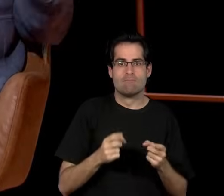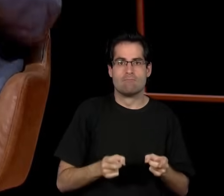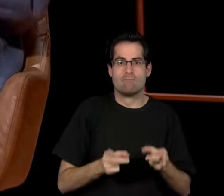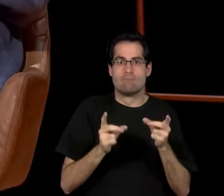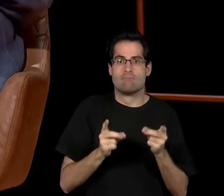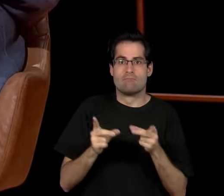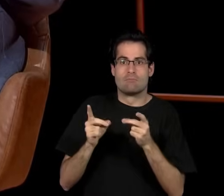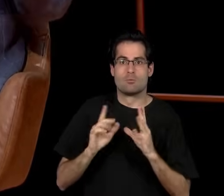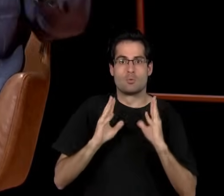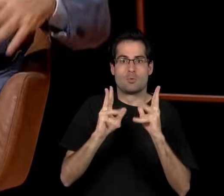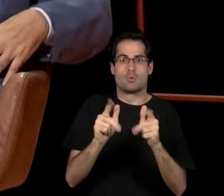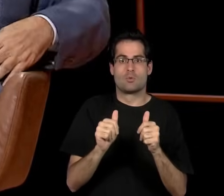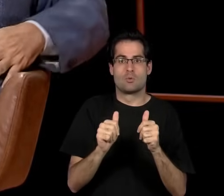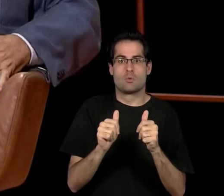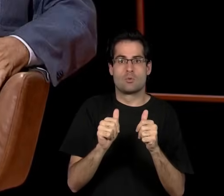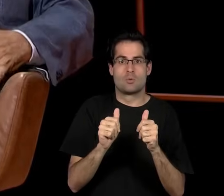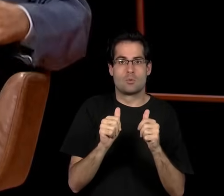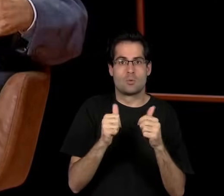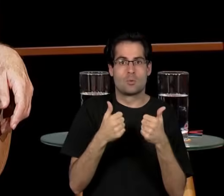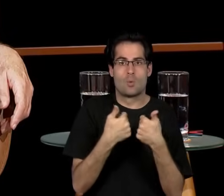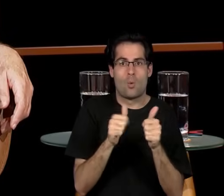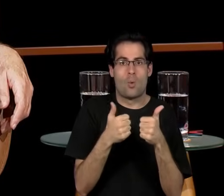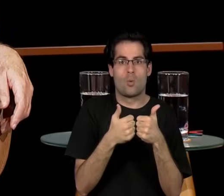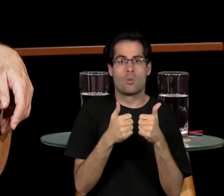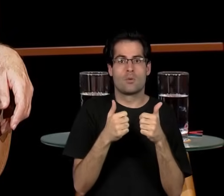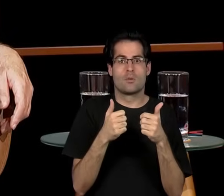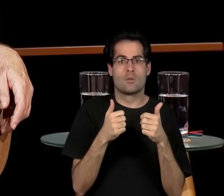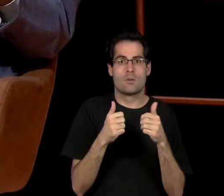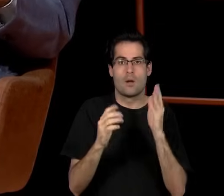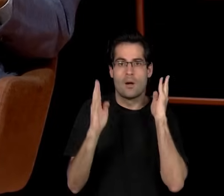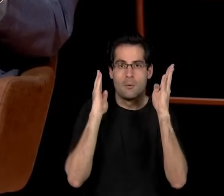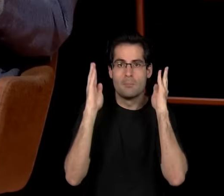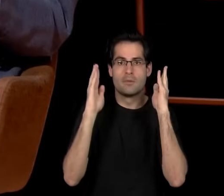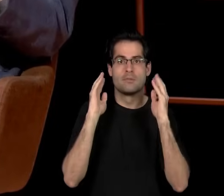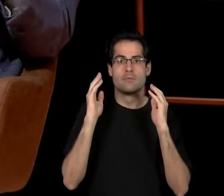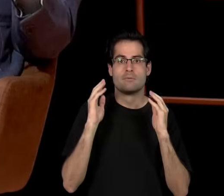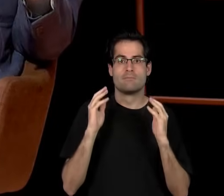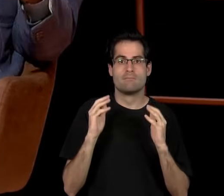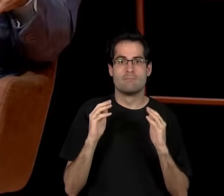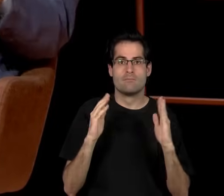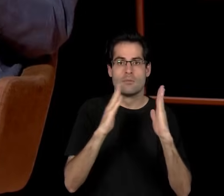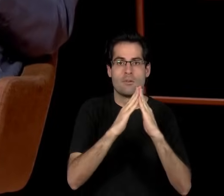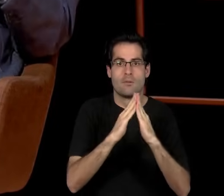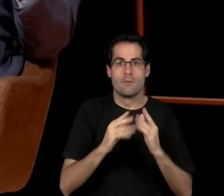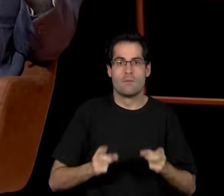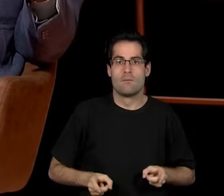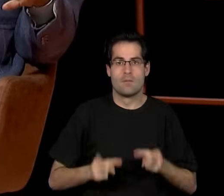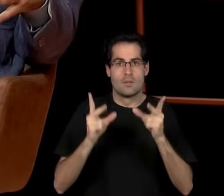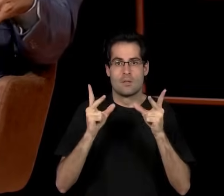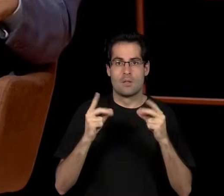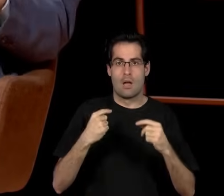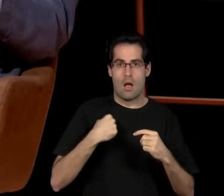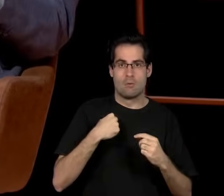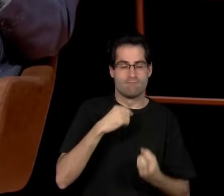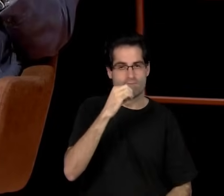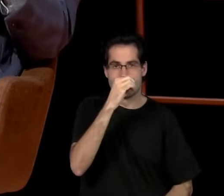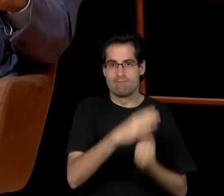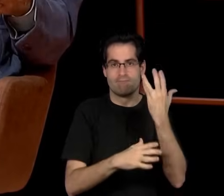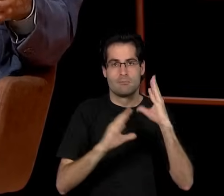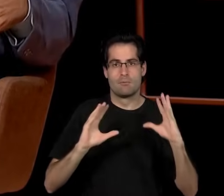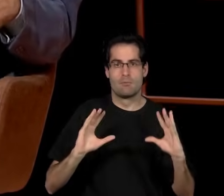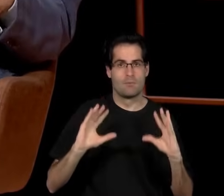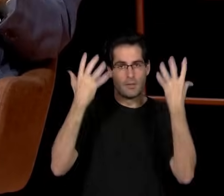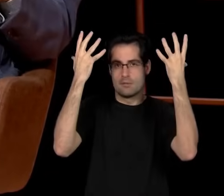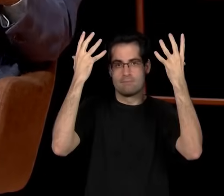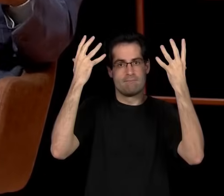Ônibus, caminhões, propriedades, para poder viabilizar o espetáculo. É alegria. Eu sou um homem feliz, né, por ter